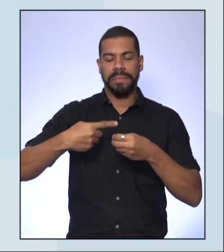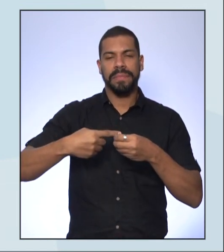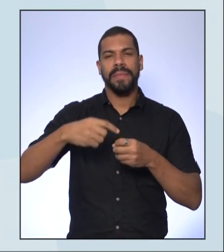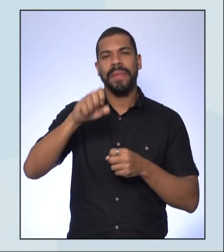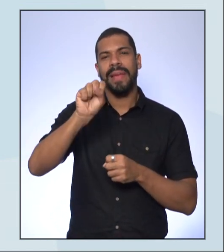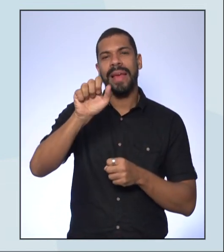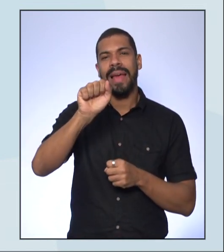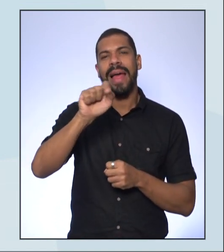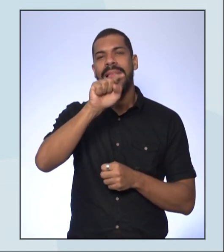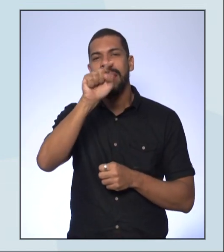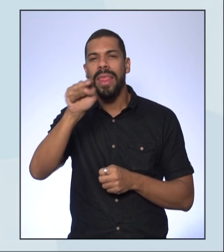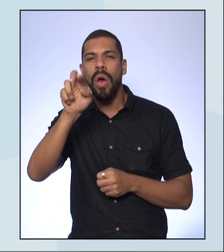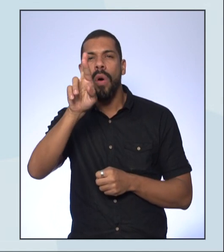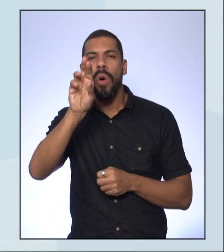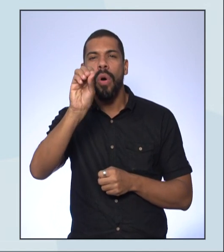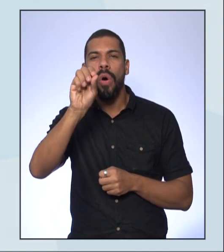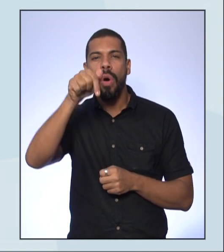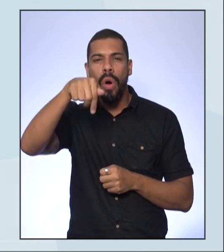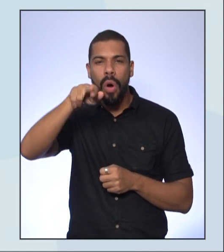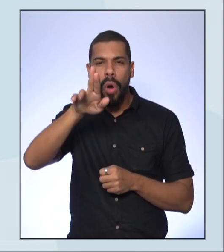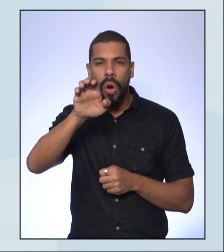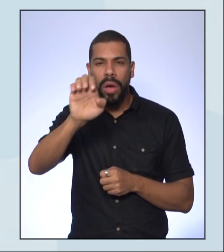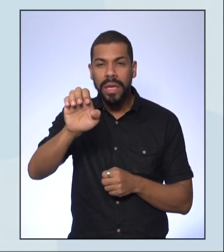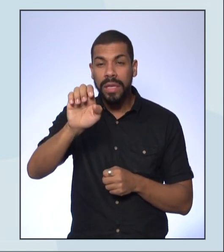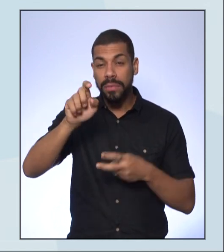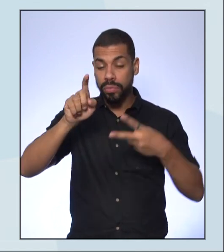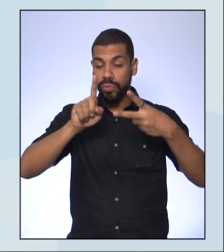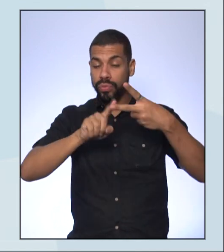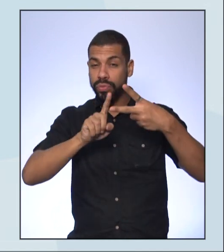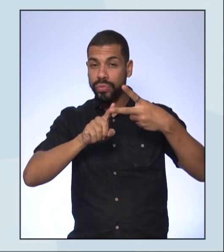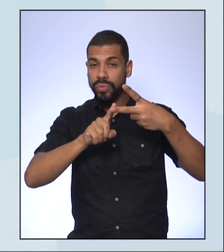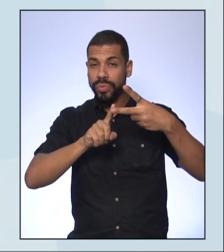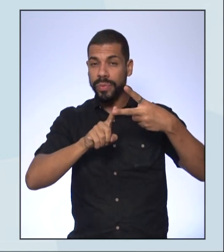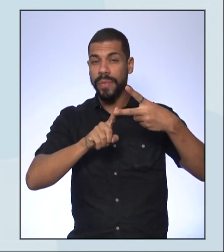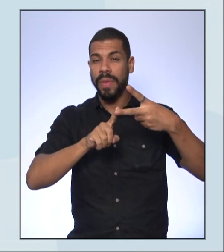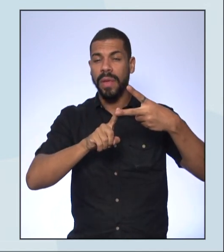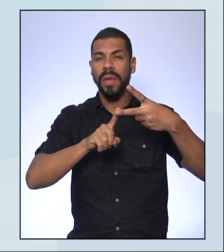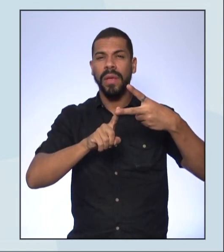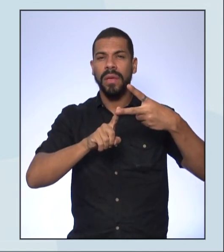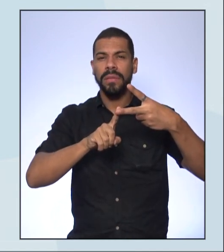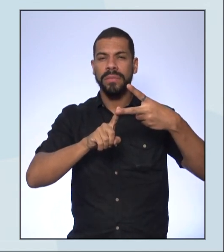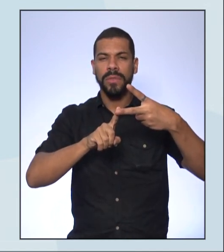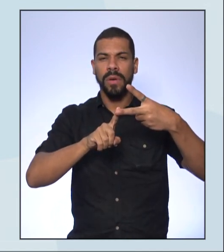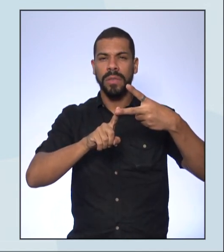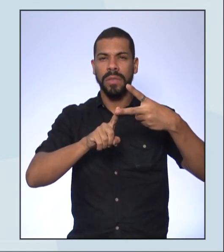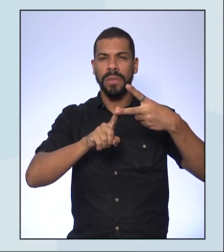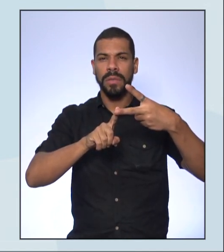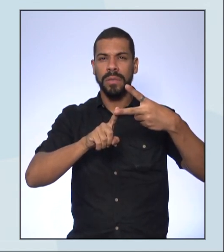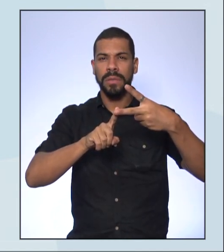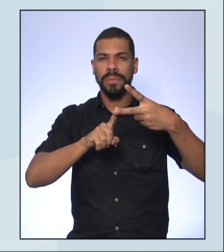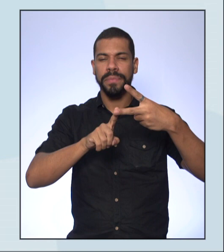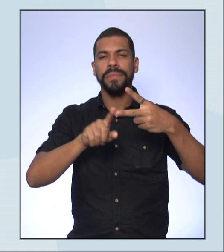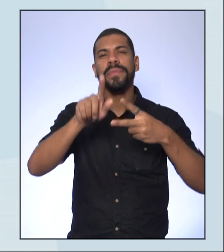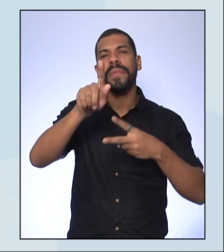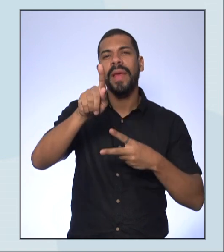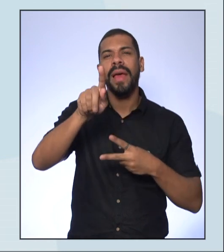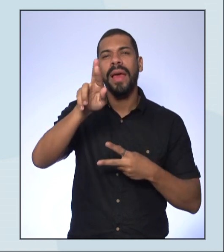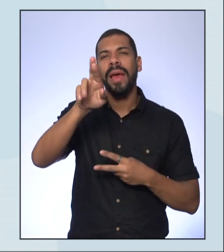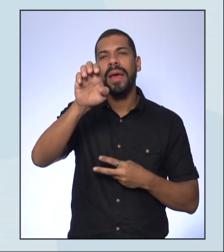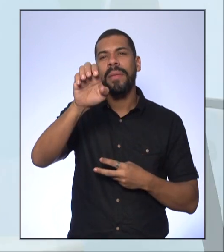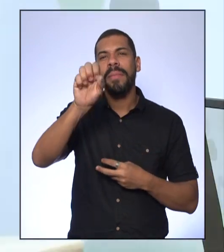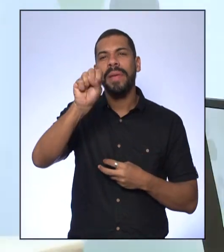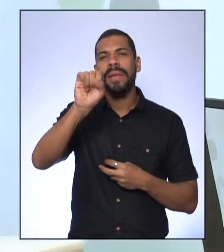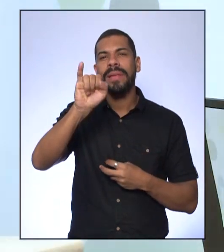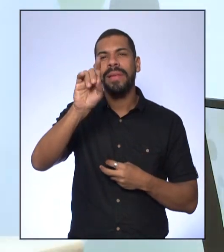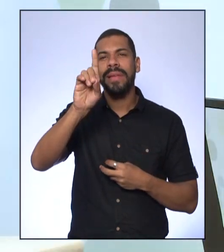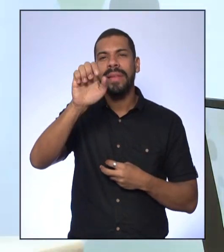Presidente Prudente. Então, né, tem a mesma lógica essa imagem, ó, quanto mais vermelho tiver aí, mais denso vai ser a intensidade da chuva,